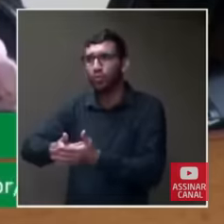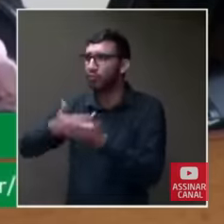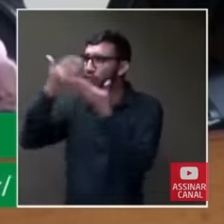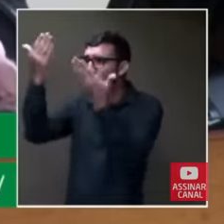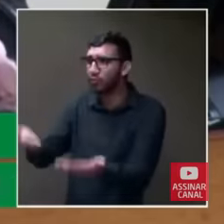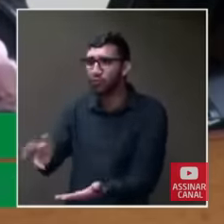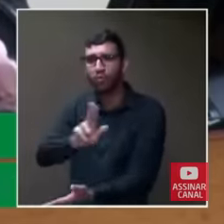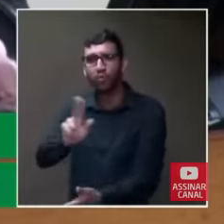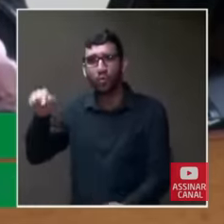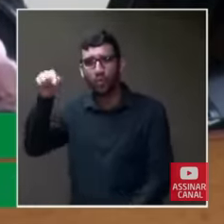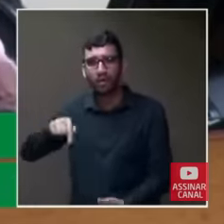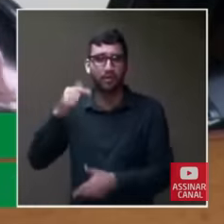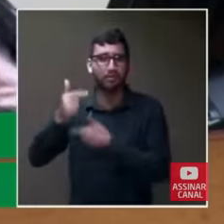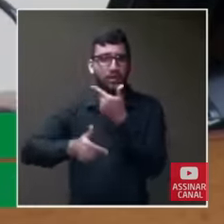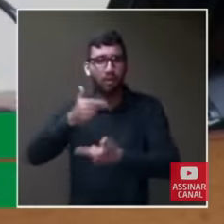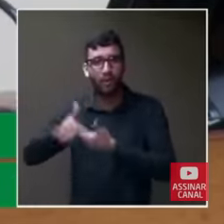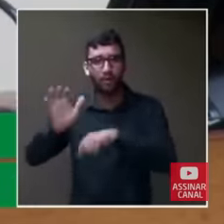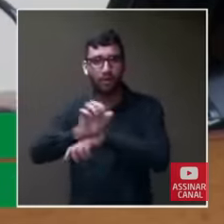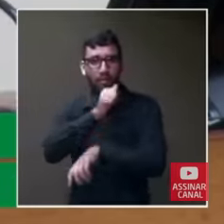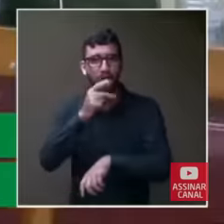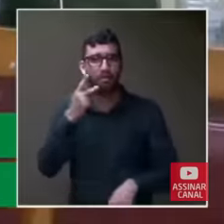senhor, ao seu nome, à sua trajetória.